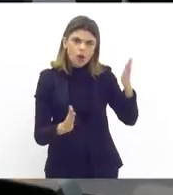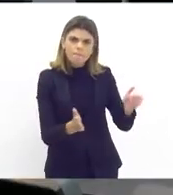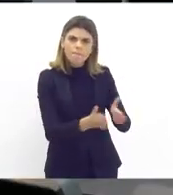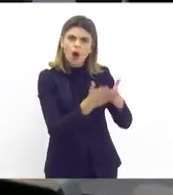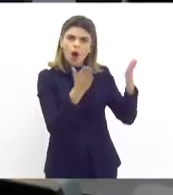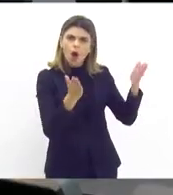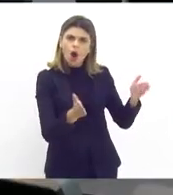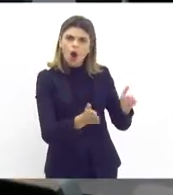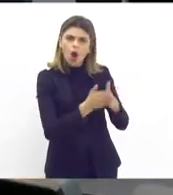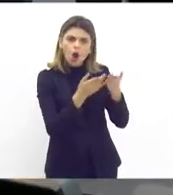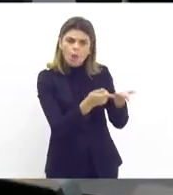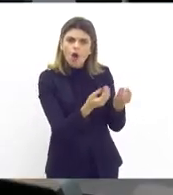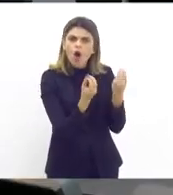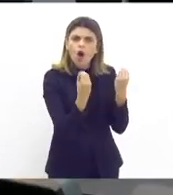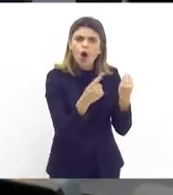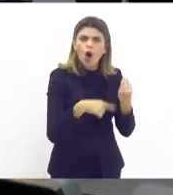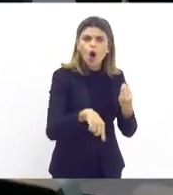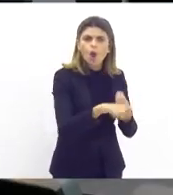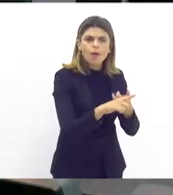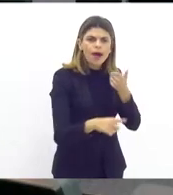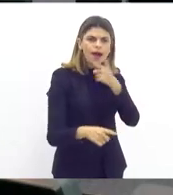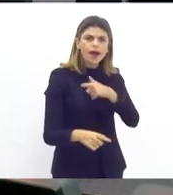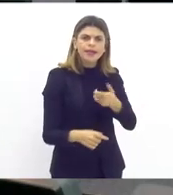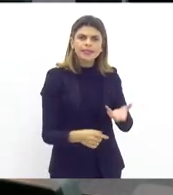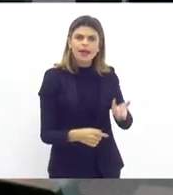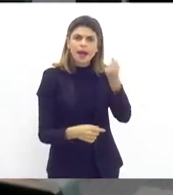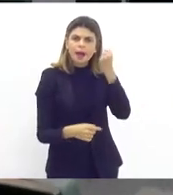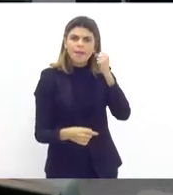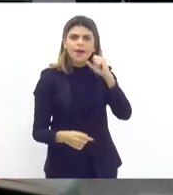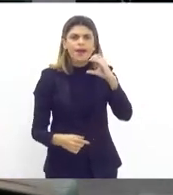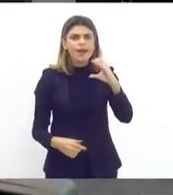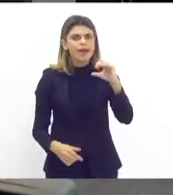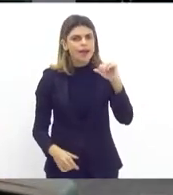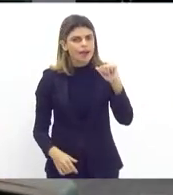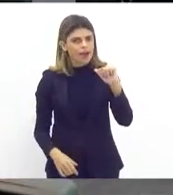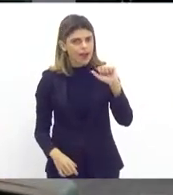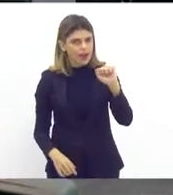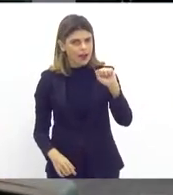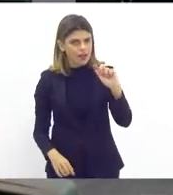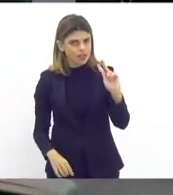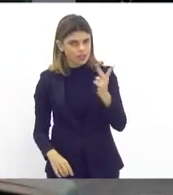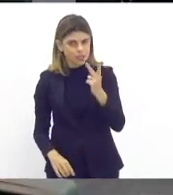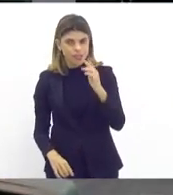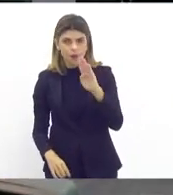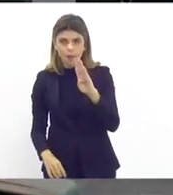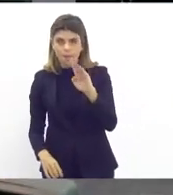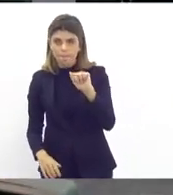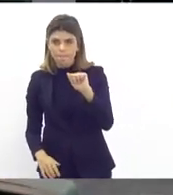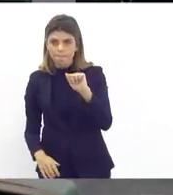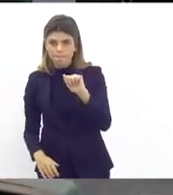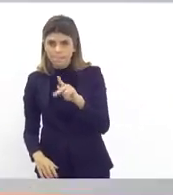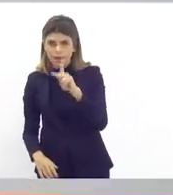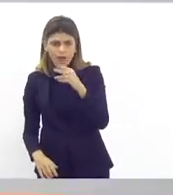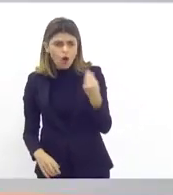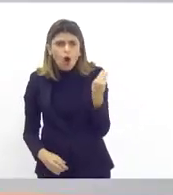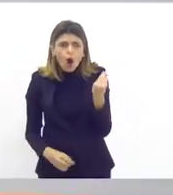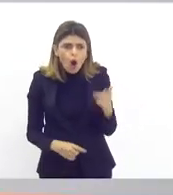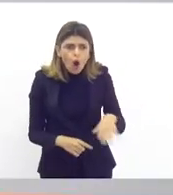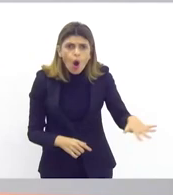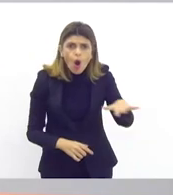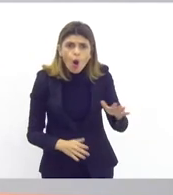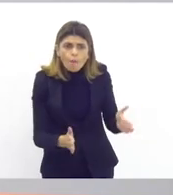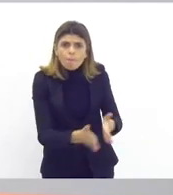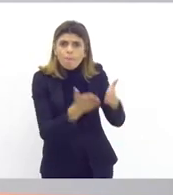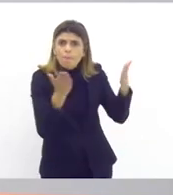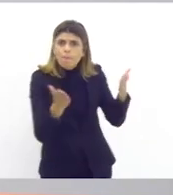ia receber o cashback. De que forma isso se dará? Né? A população mais pobre, que ela